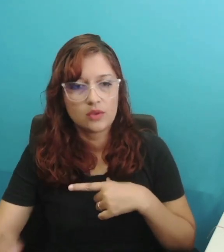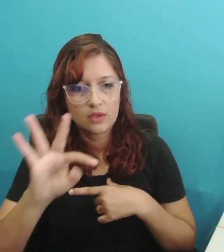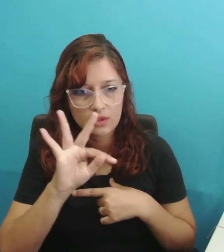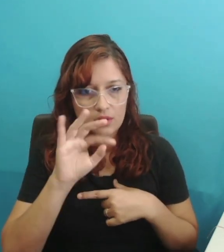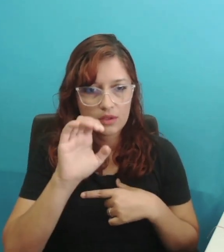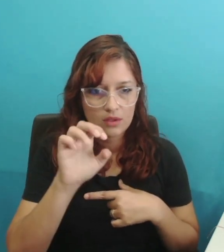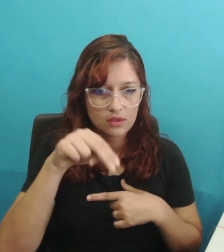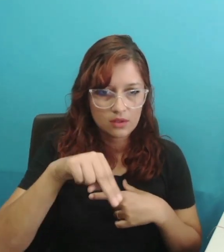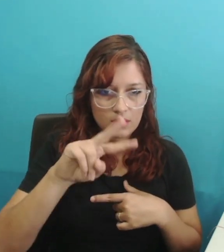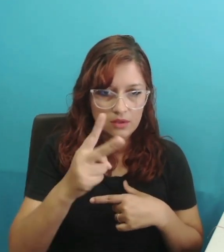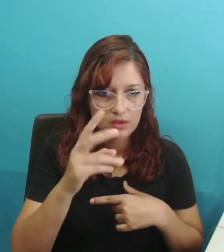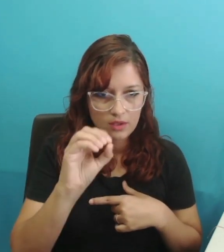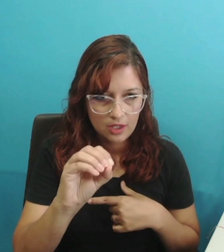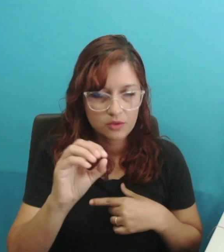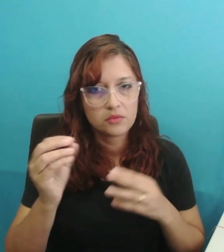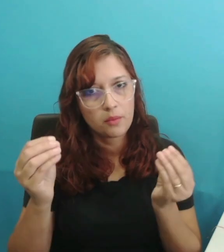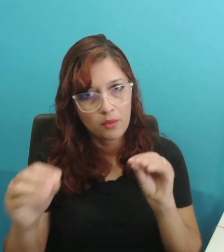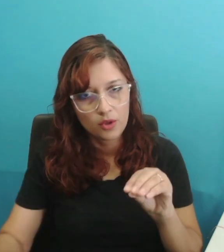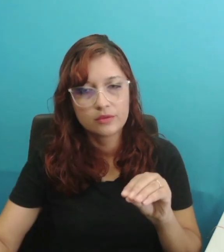Eu tenho.